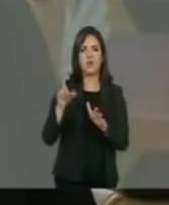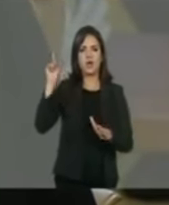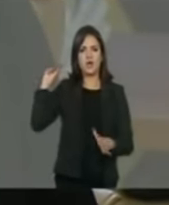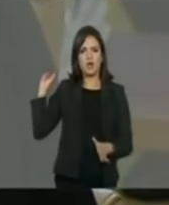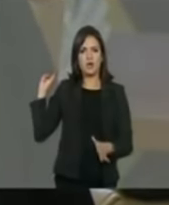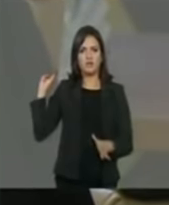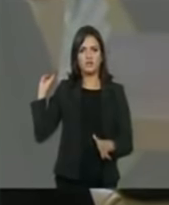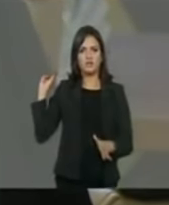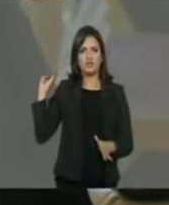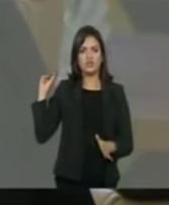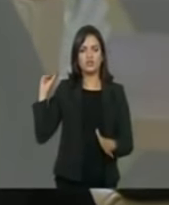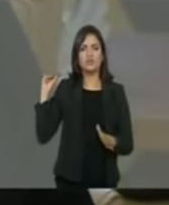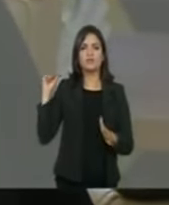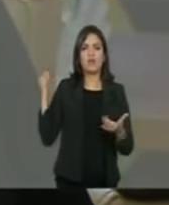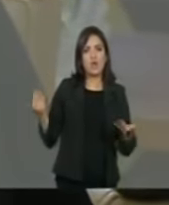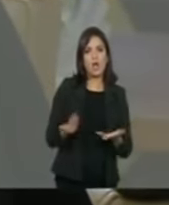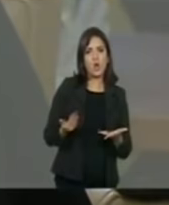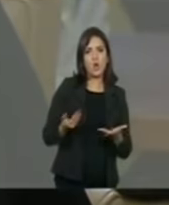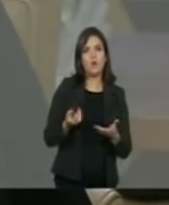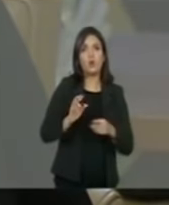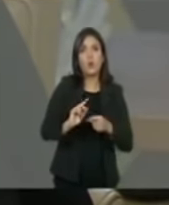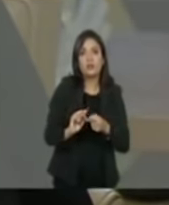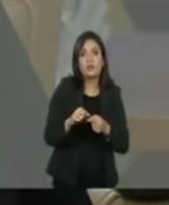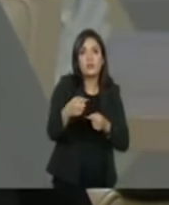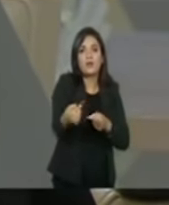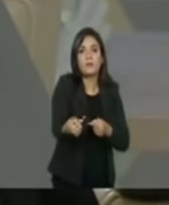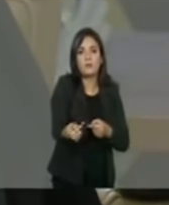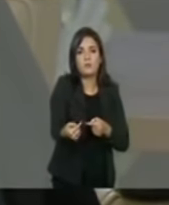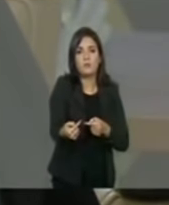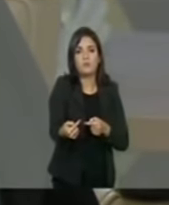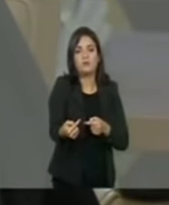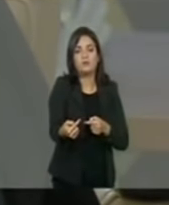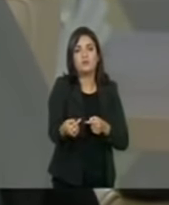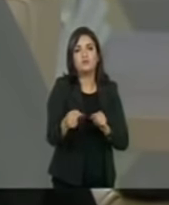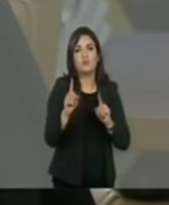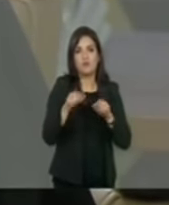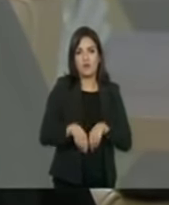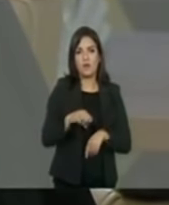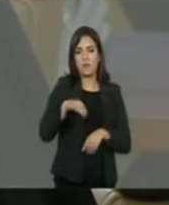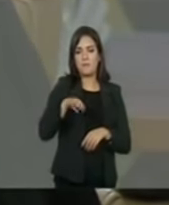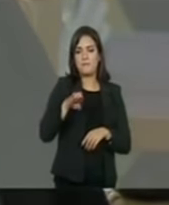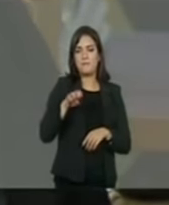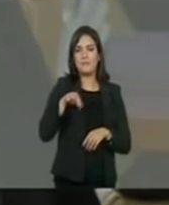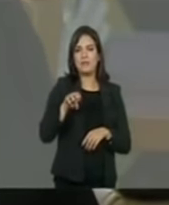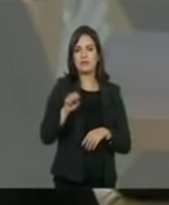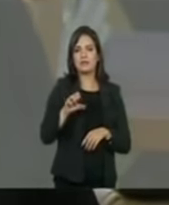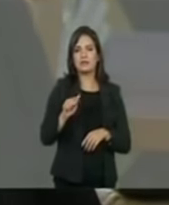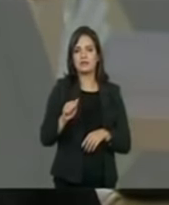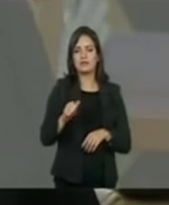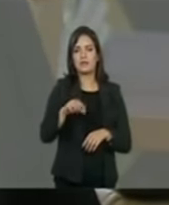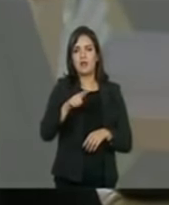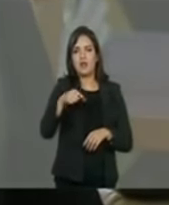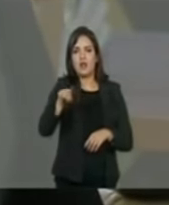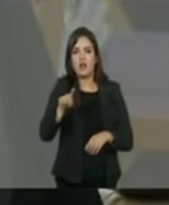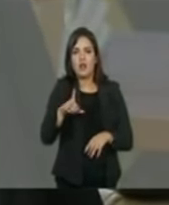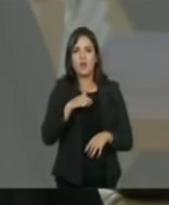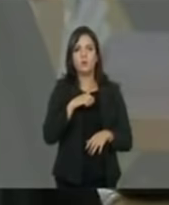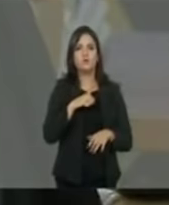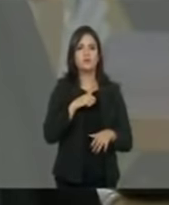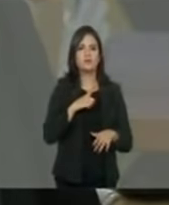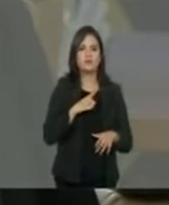contemporâneos ou posteriores aos do denominado mensalão compõem um vasto e